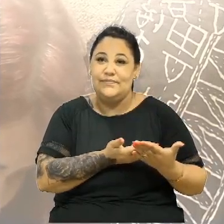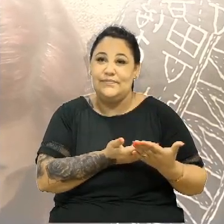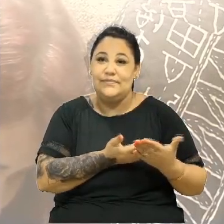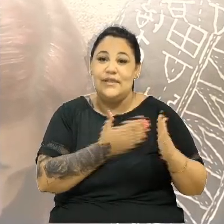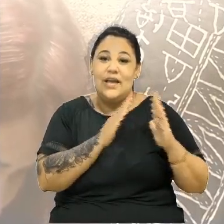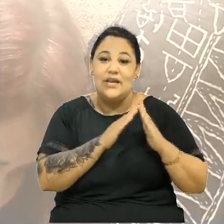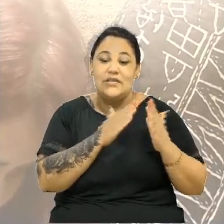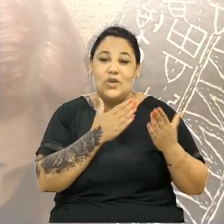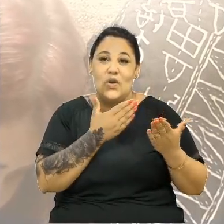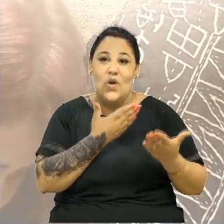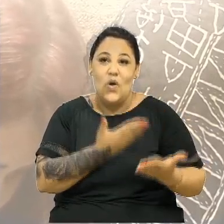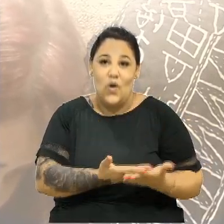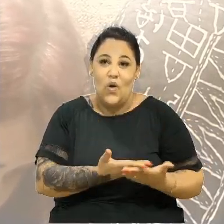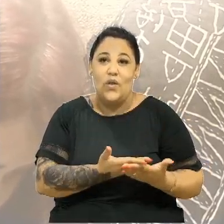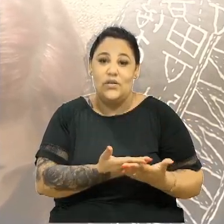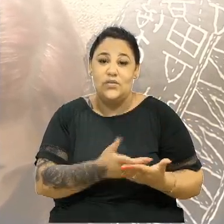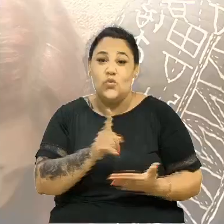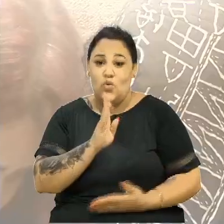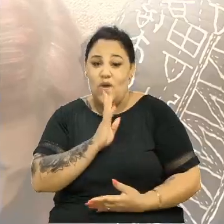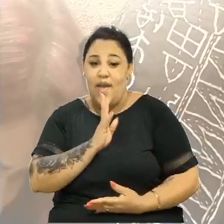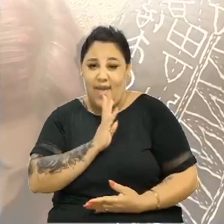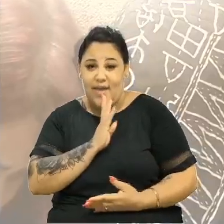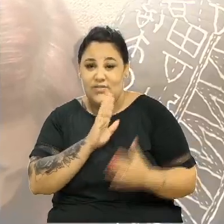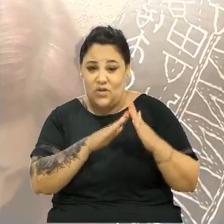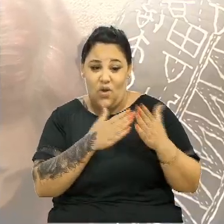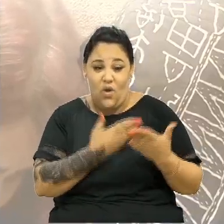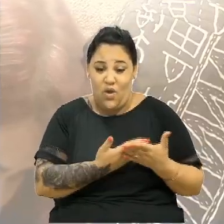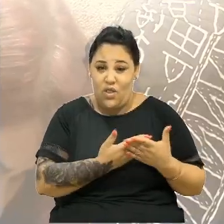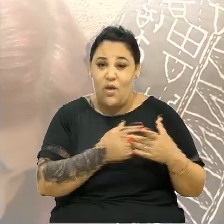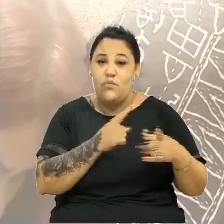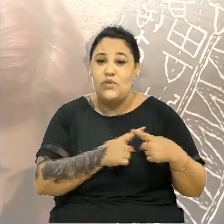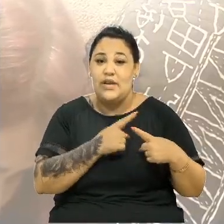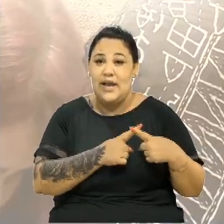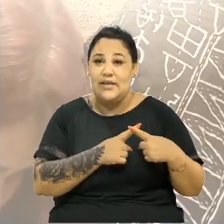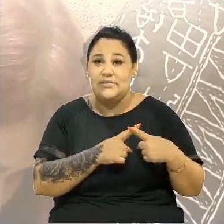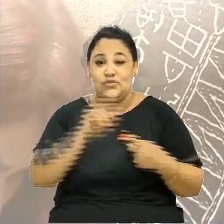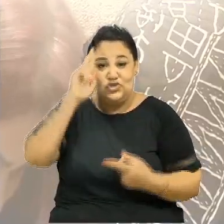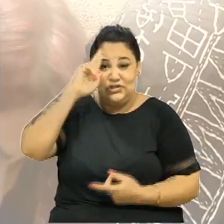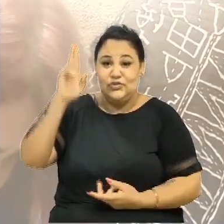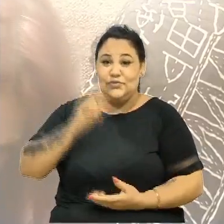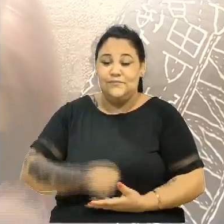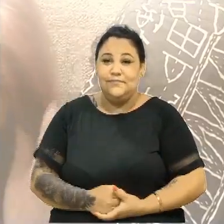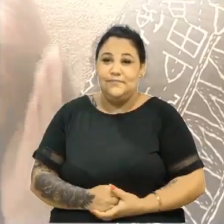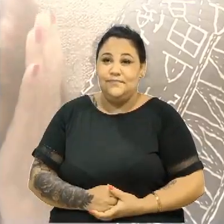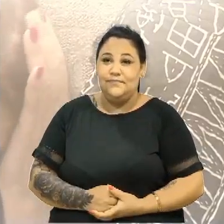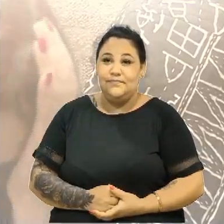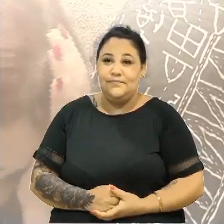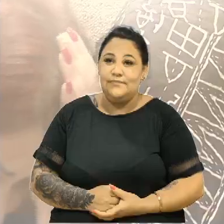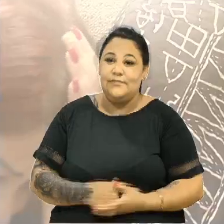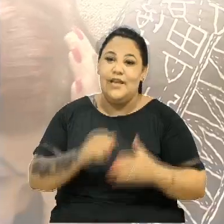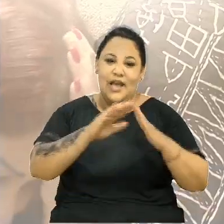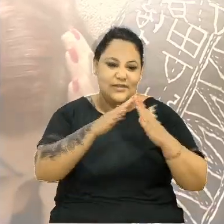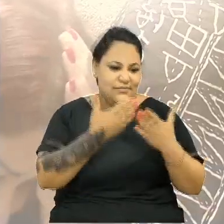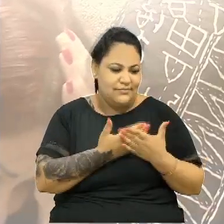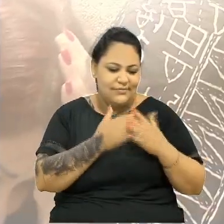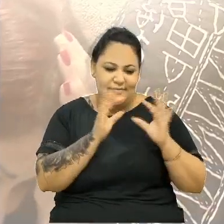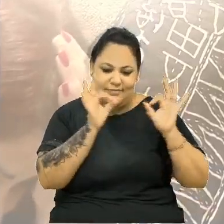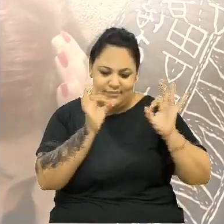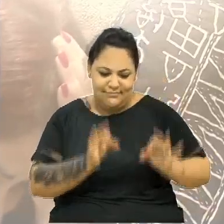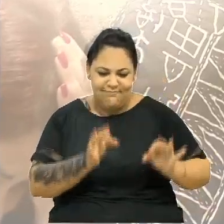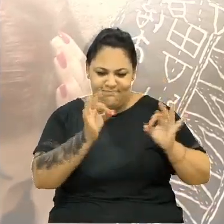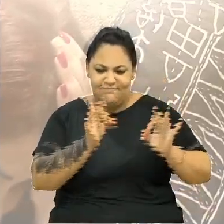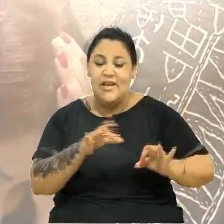se conhece pelo diretor ou pela diretora. A escola que está em perfeitas condições é porque existe